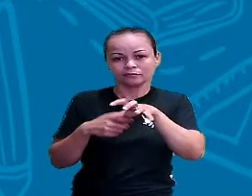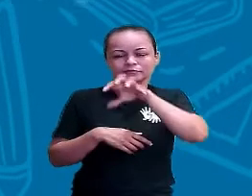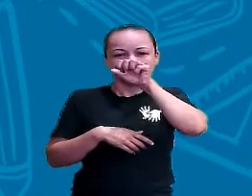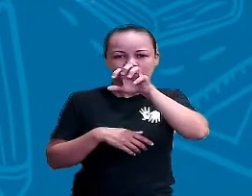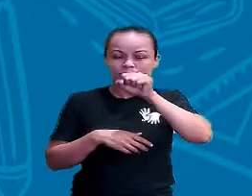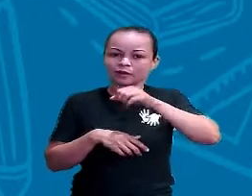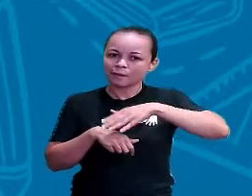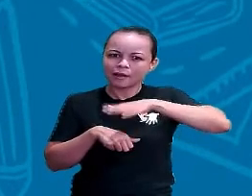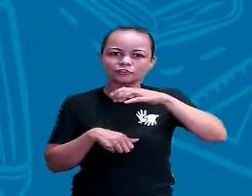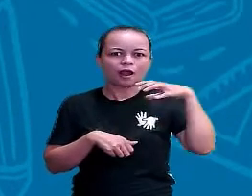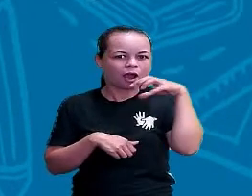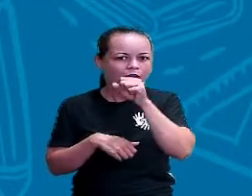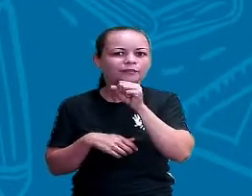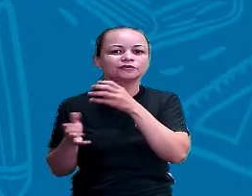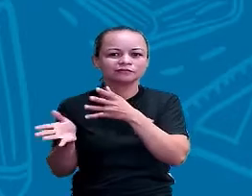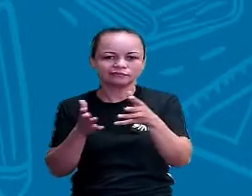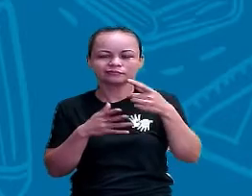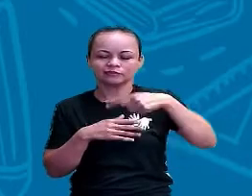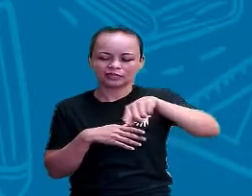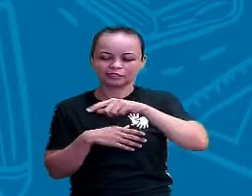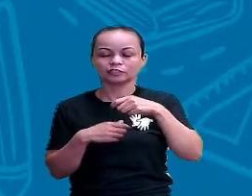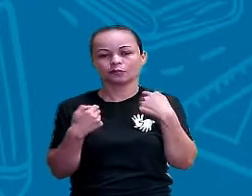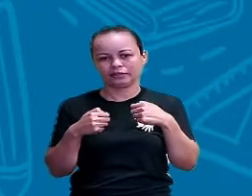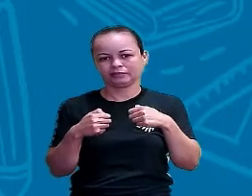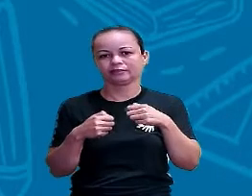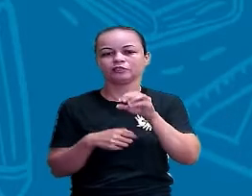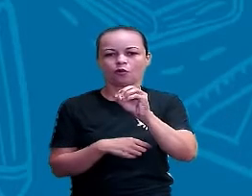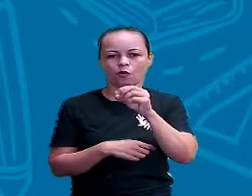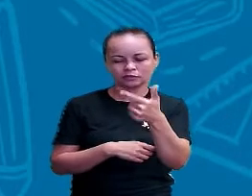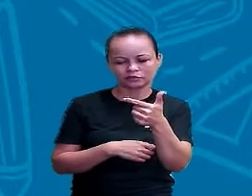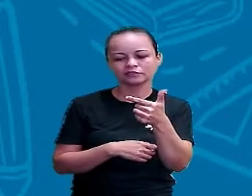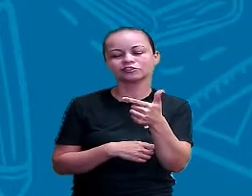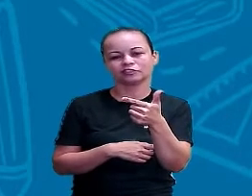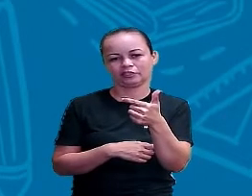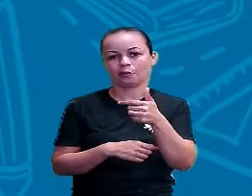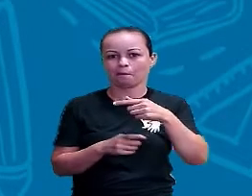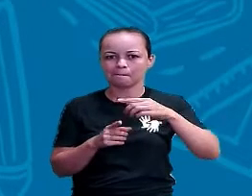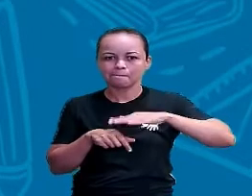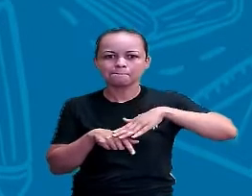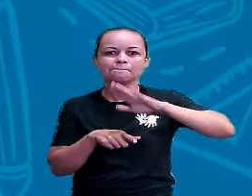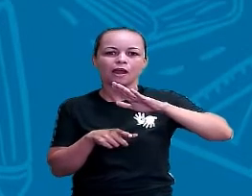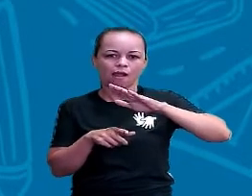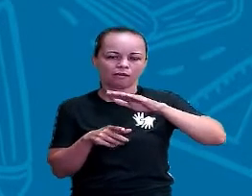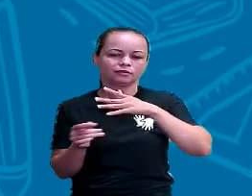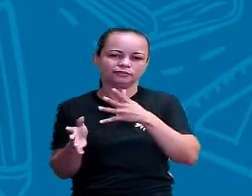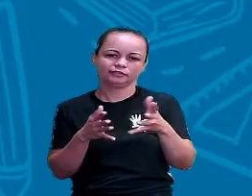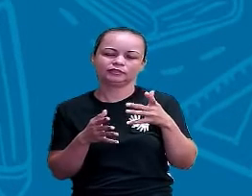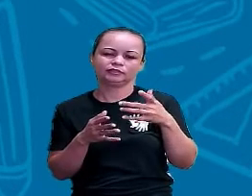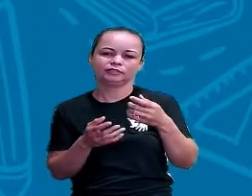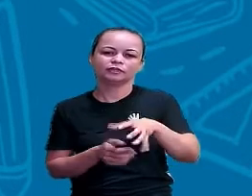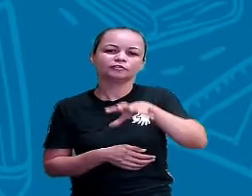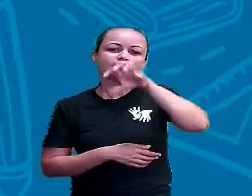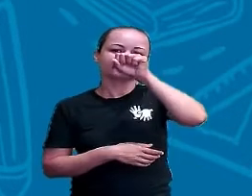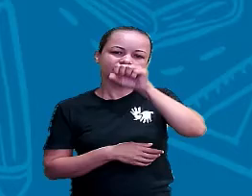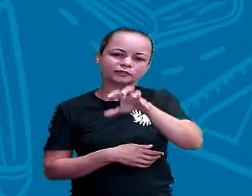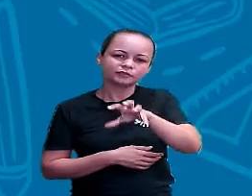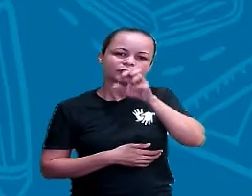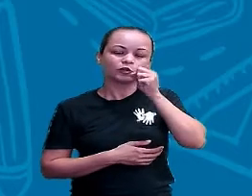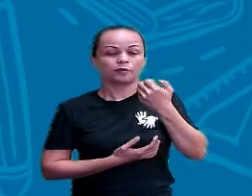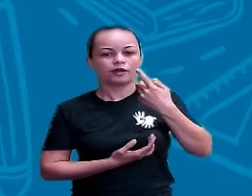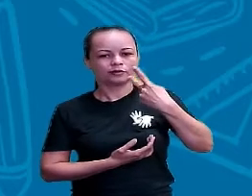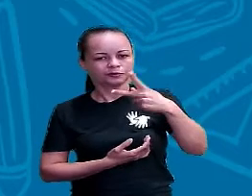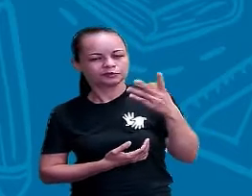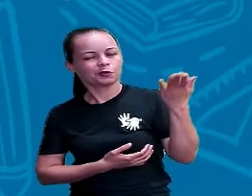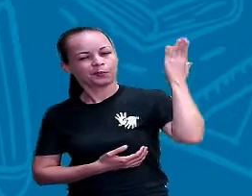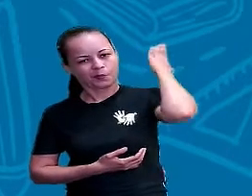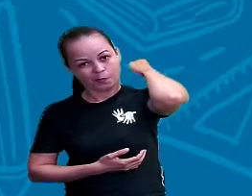corpo, o seu organismo está precisando de mais oxigênio, está sendo que mais oxigênio seja levado lá para os